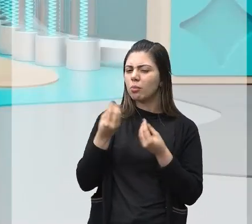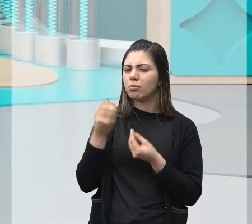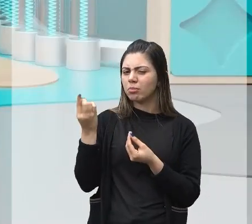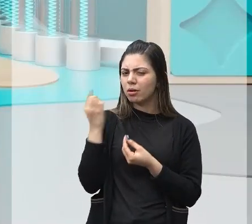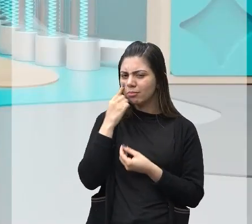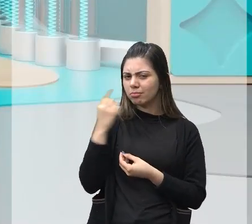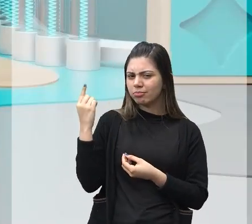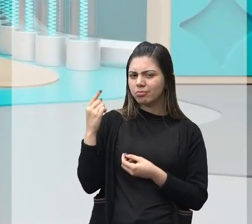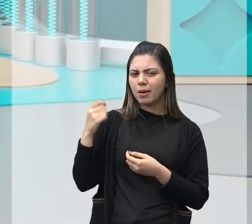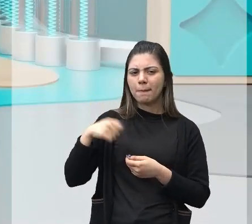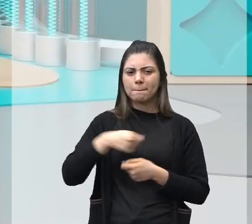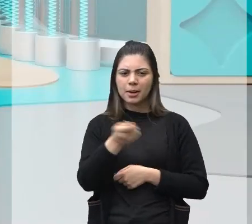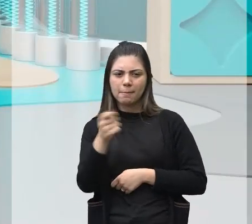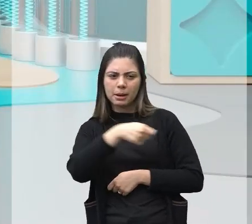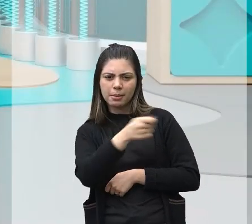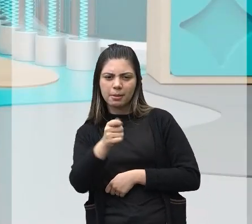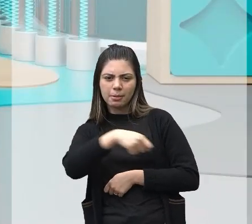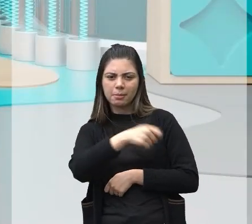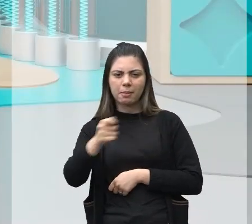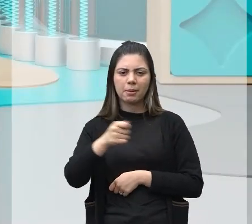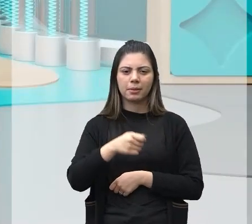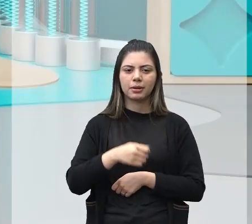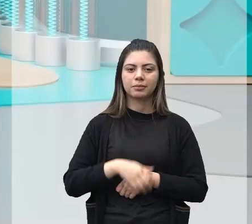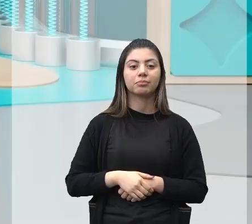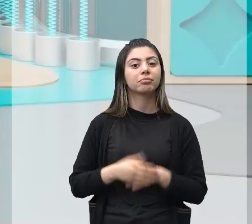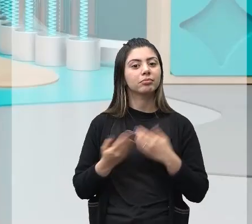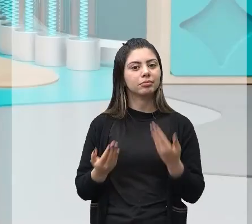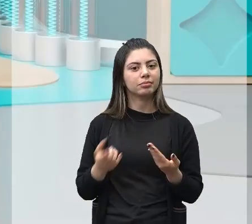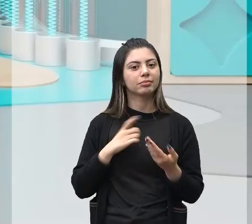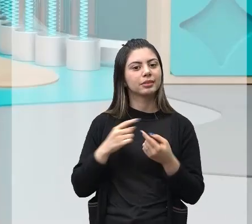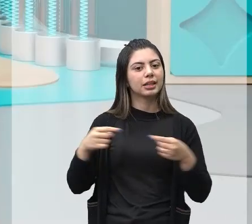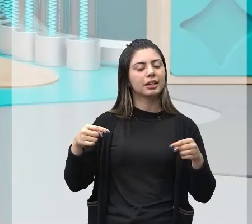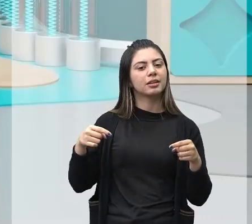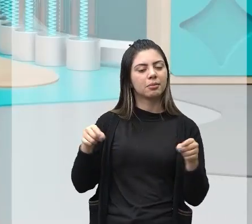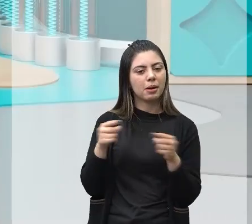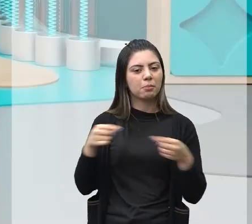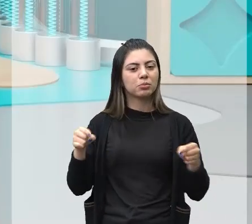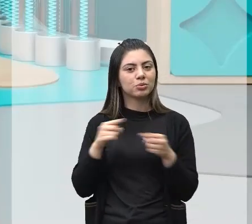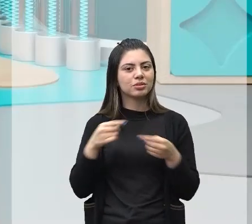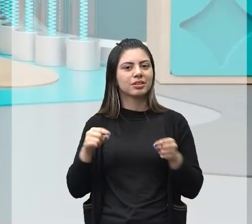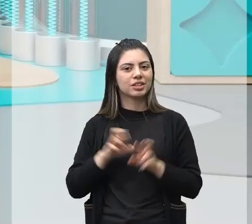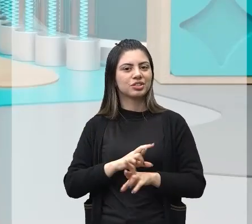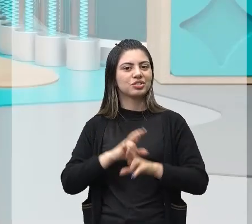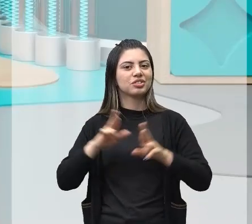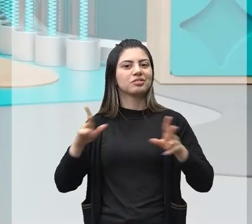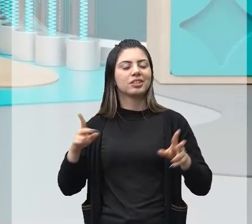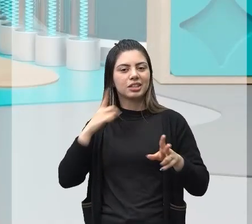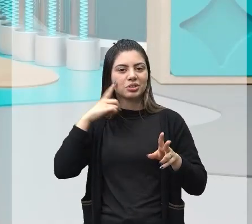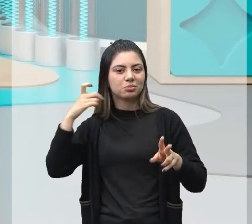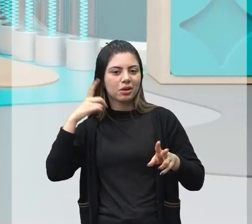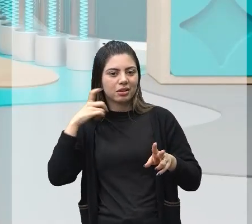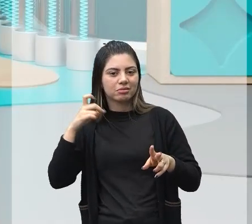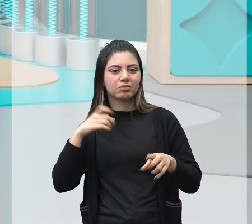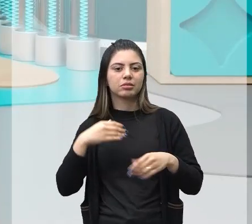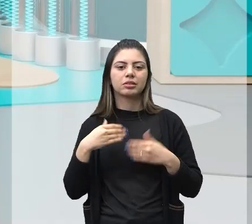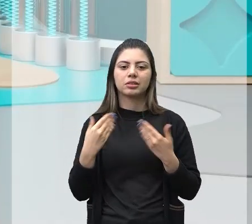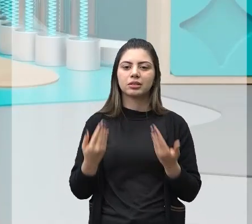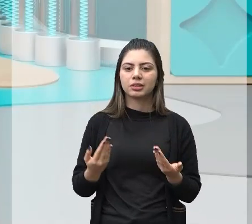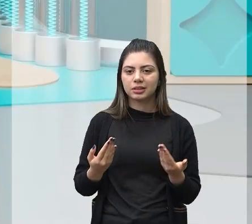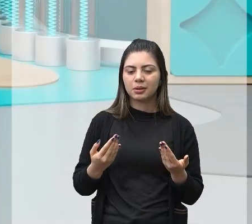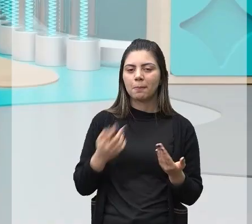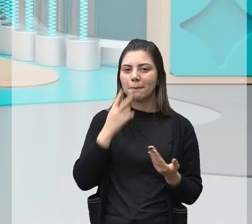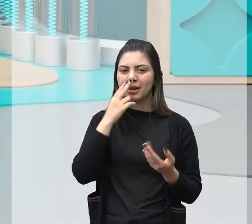tensão, um cenário diferente, a música, o efeito sonoro já seria diferente, que é como se fosse